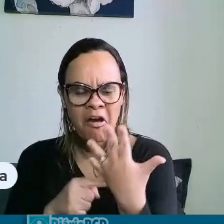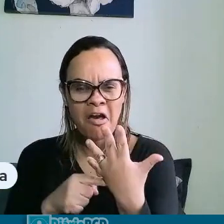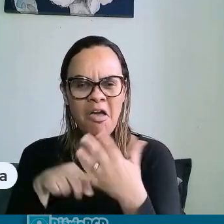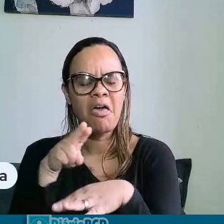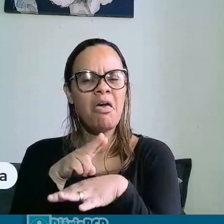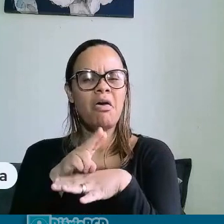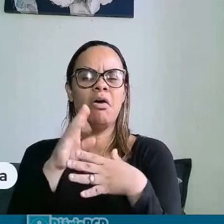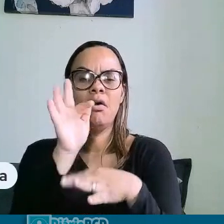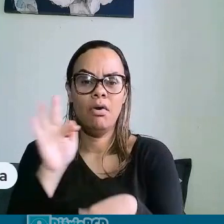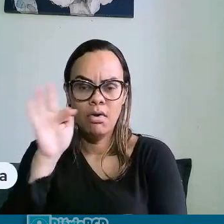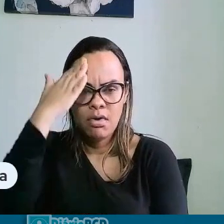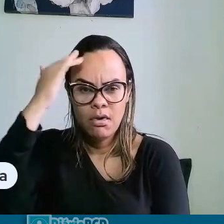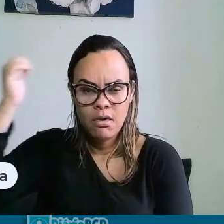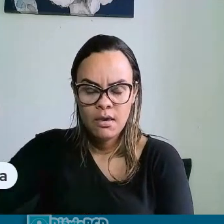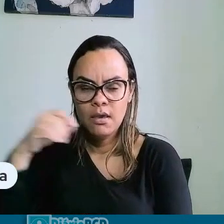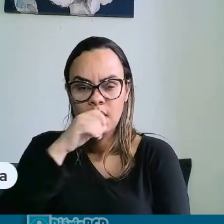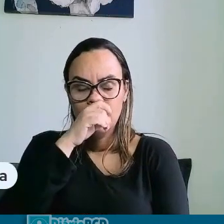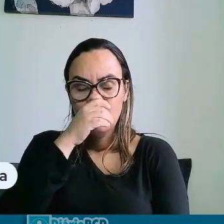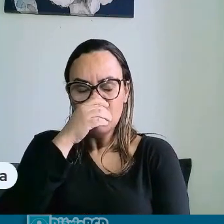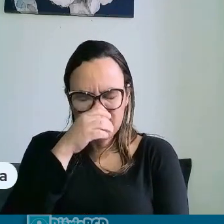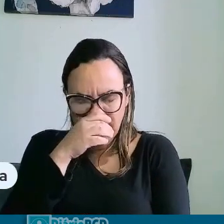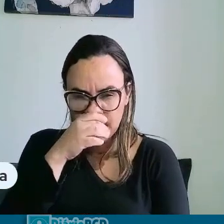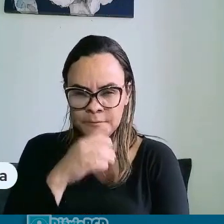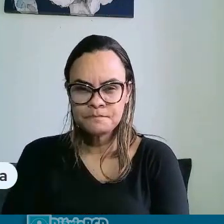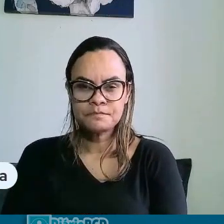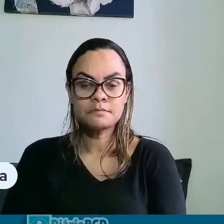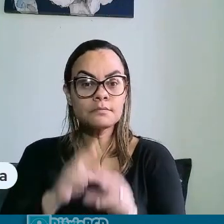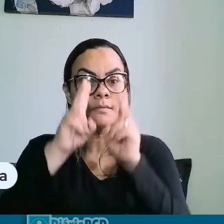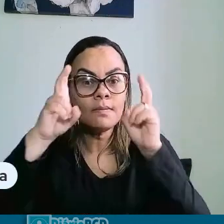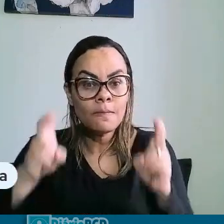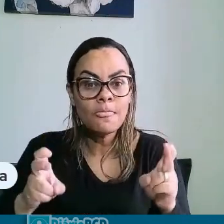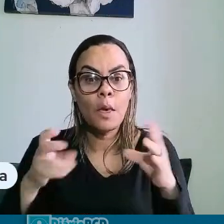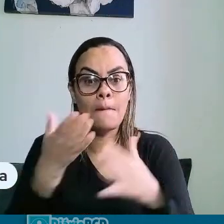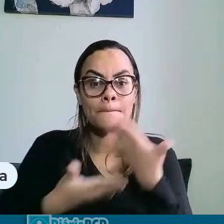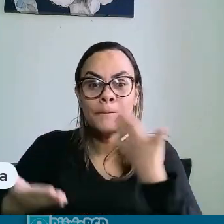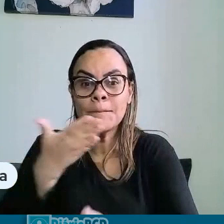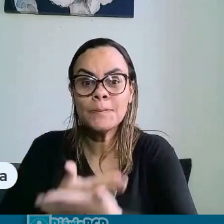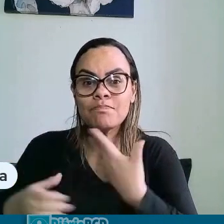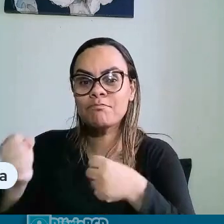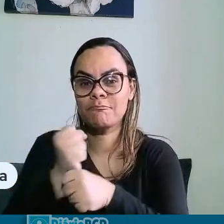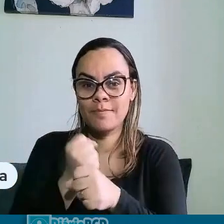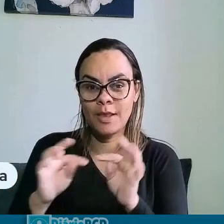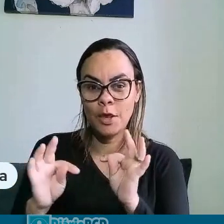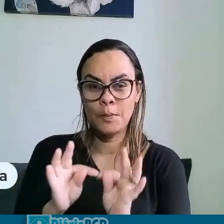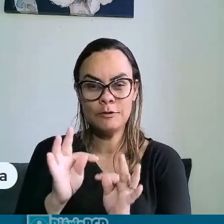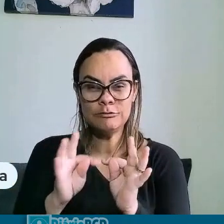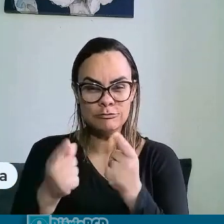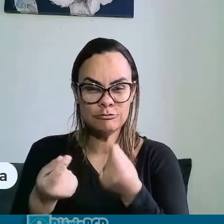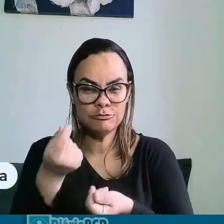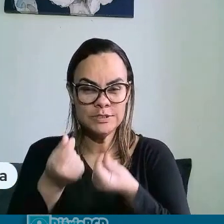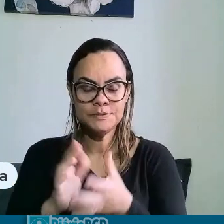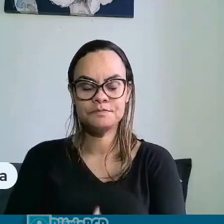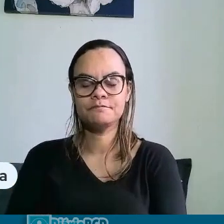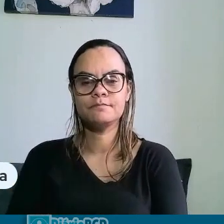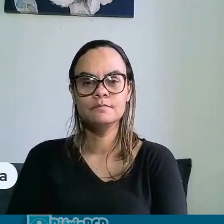um dos maiores nomes dentro do assunto que envolve a reforma tributária em todo o Brasil. Professor,